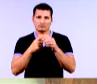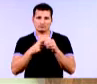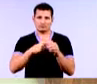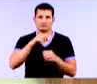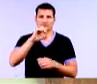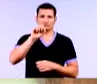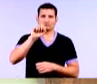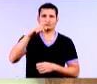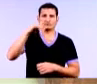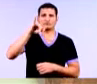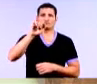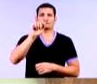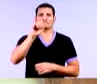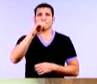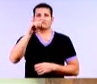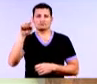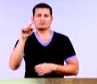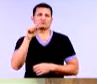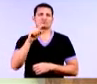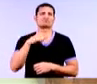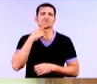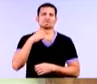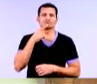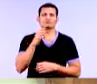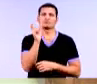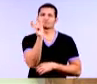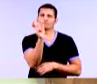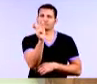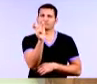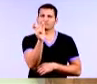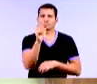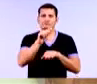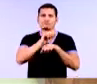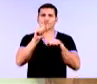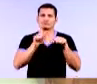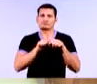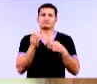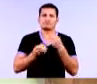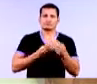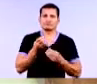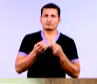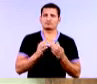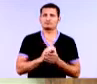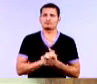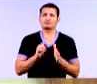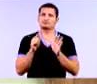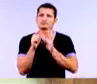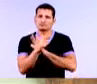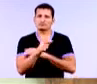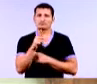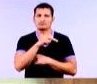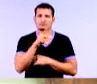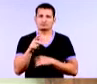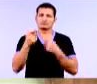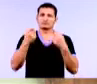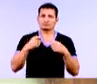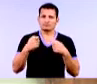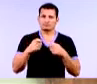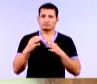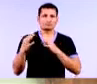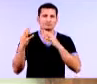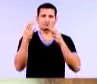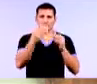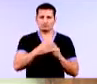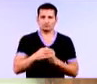com uma dúvida referente à nomenclatura dos algoritmos. Ela está perguntando, professor, é necessário que todas as iniciais